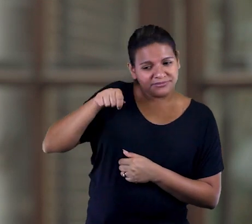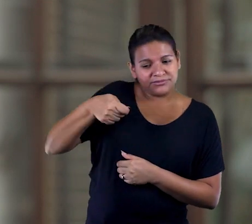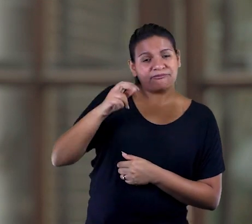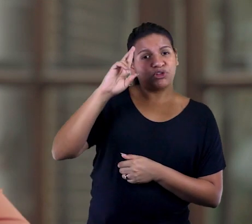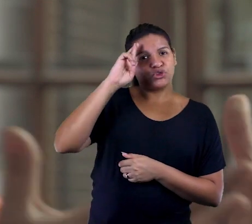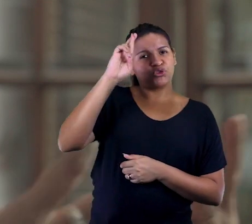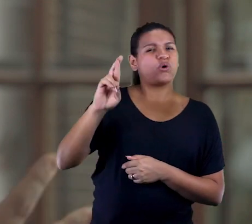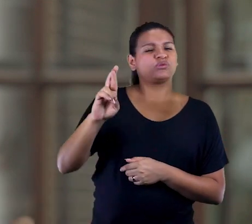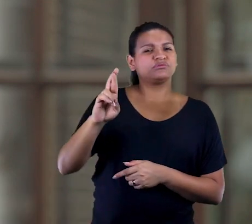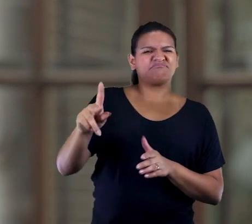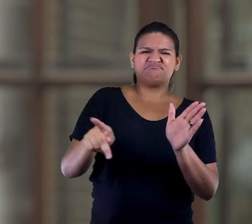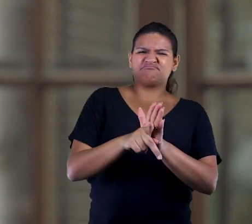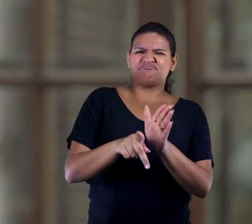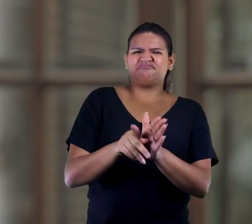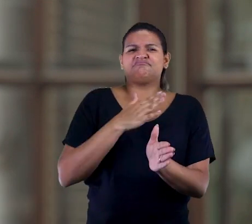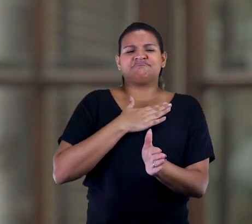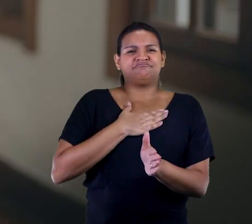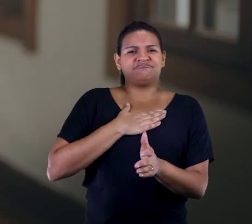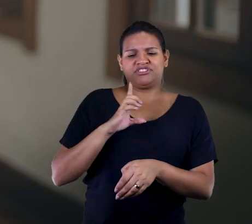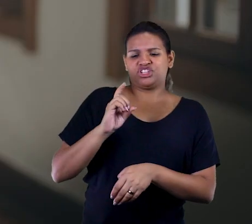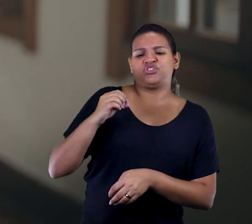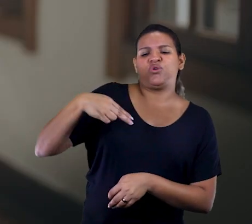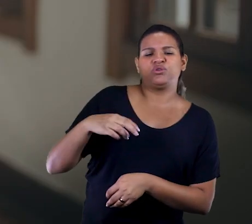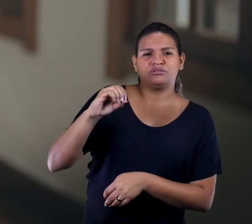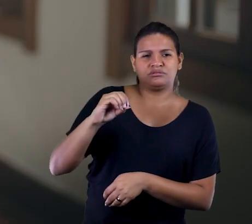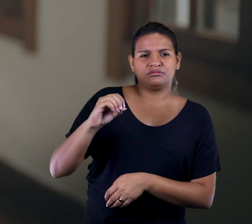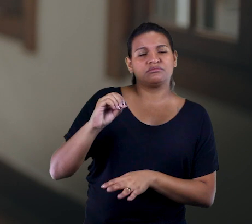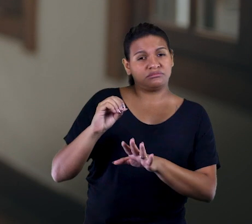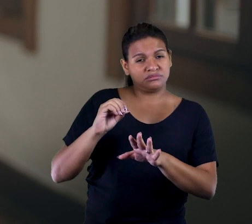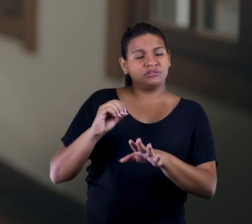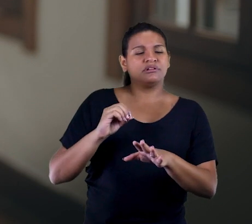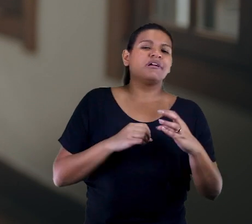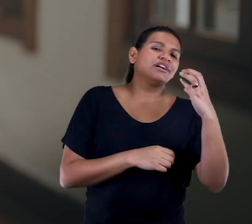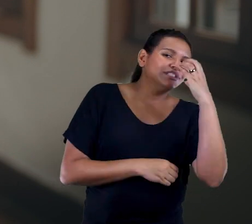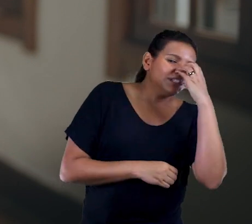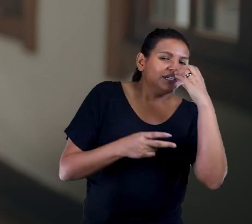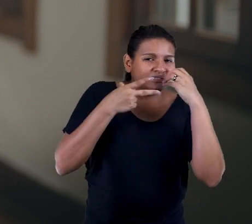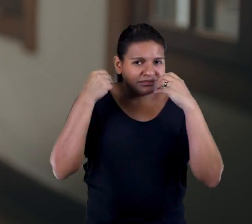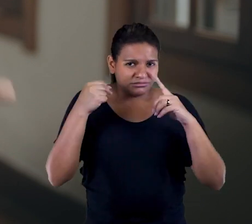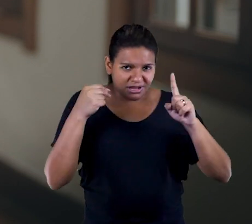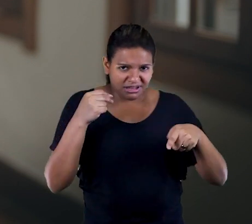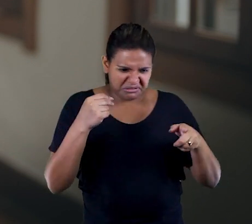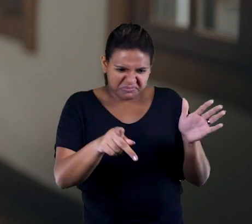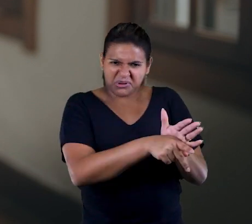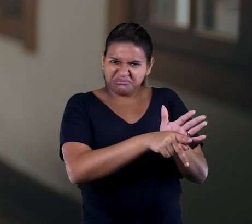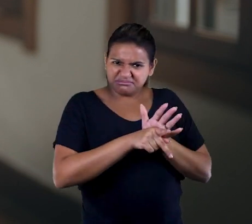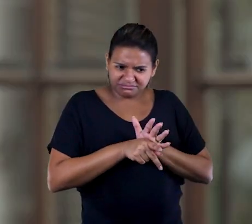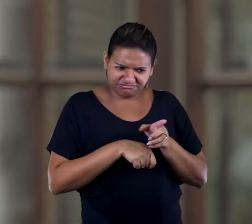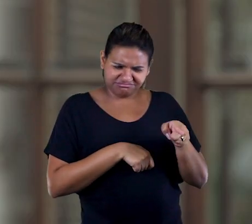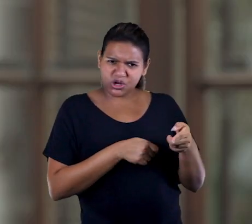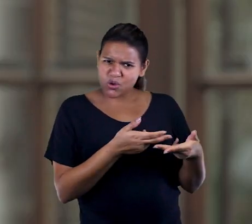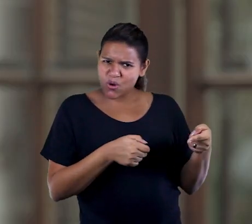e dona vem carregada a noção de propriedade. E os cães e os gatos são propriedades nossas? Primeiro, eles não são